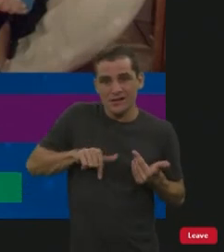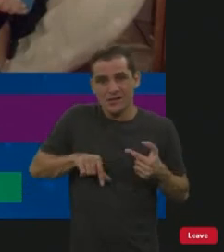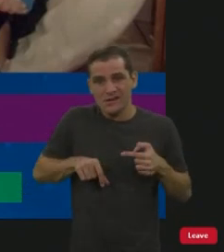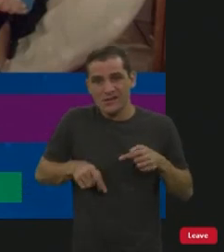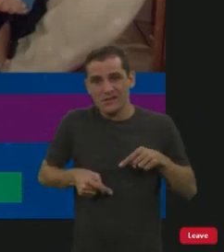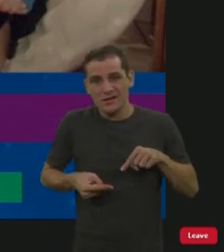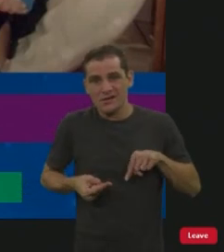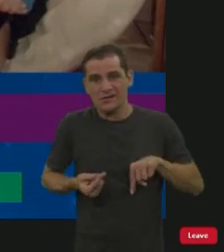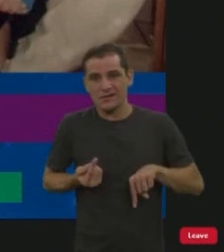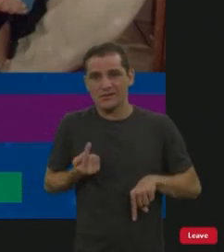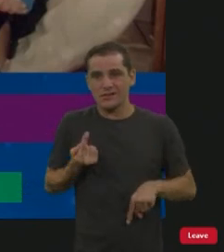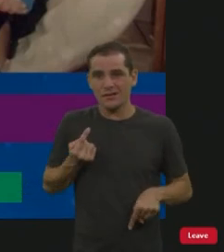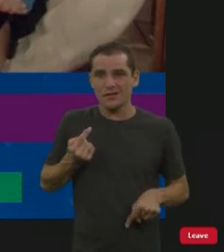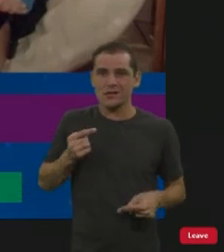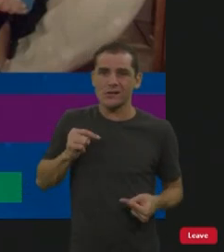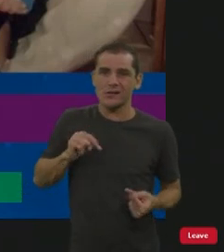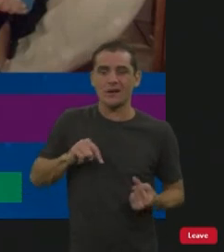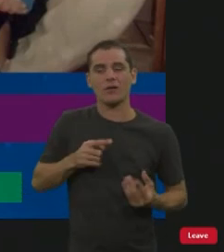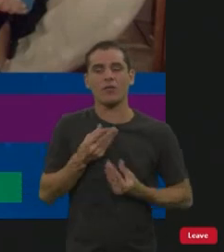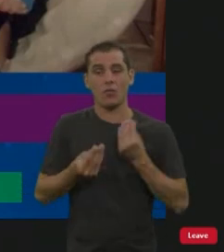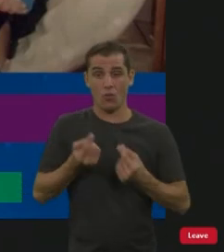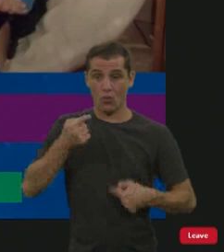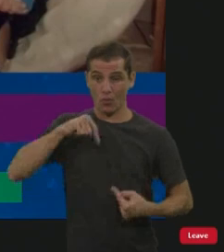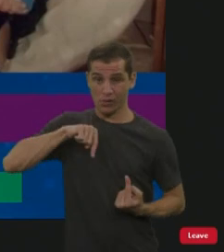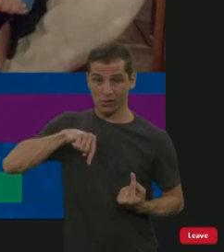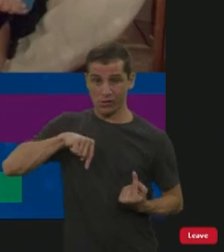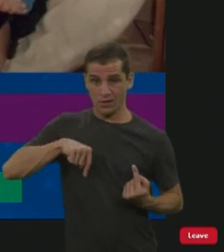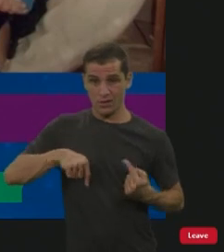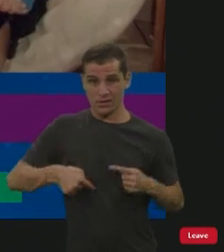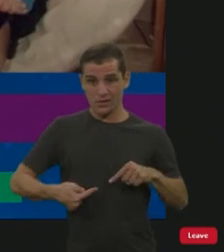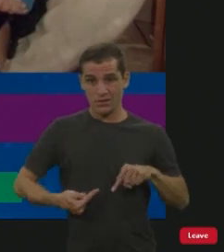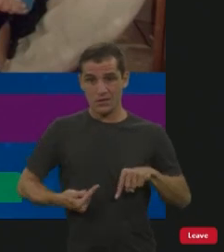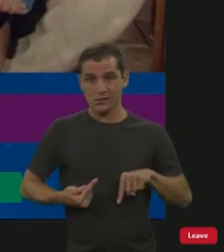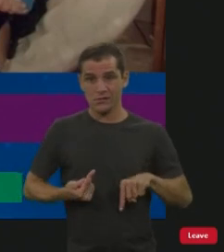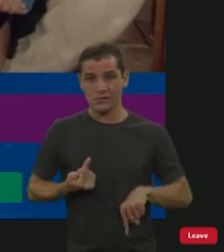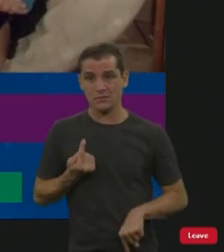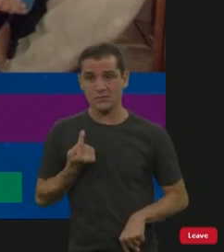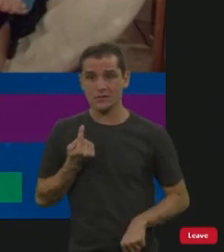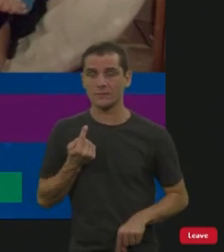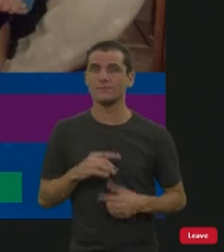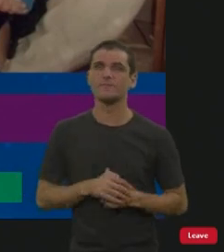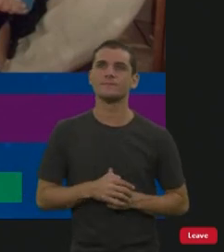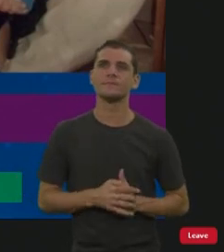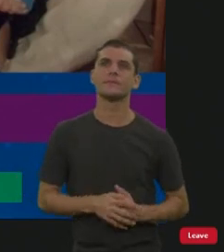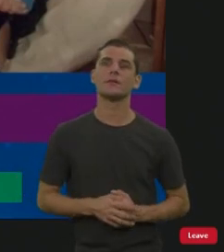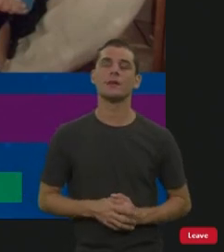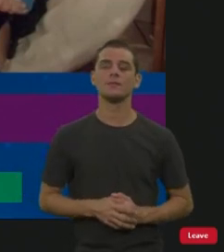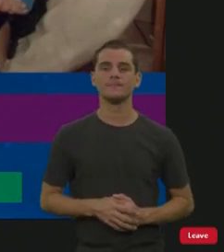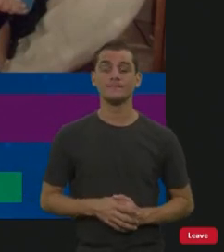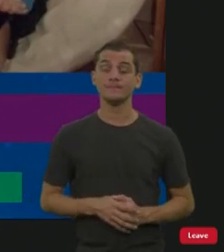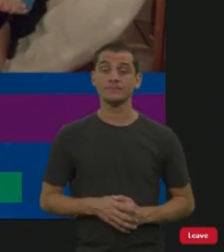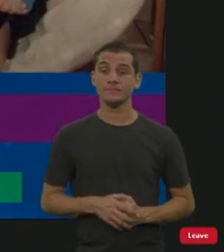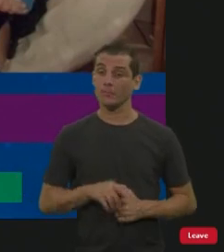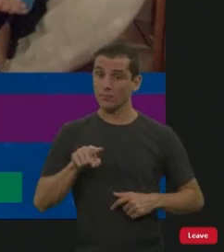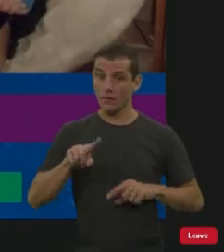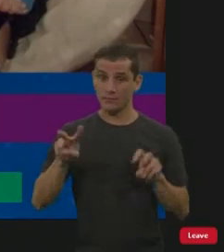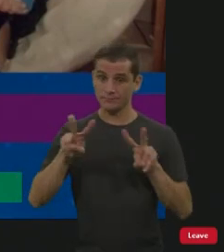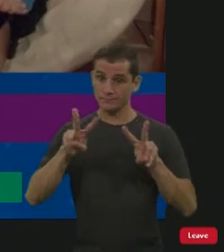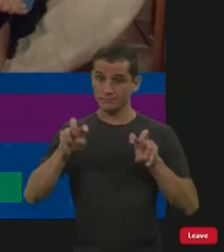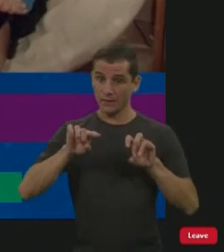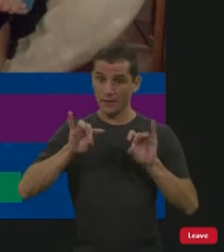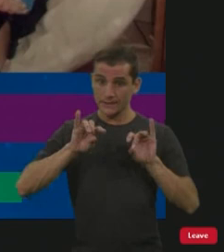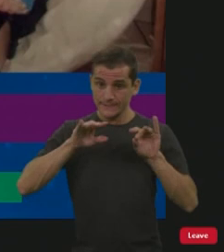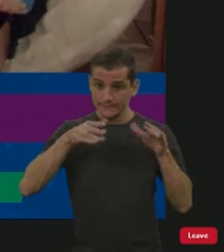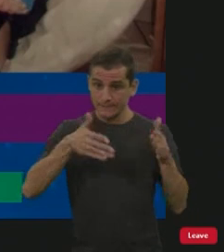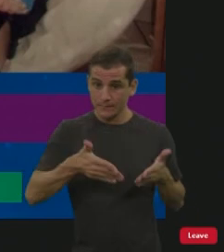defeito no nosso metabolismo, um R-nato do metabolismo, tá? Falando mais especificamente da parte